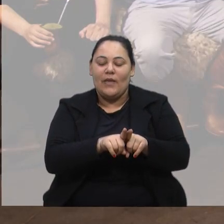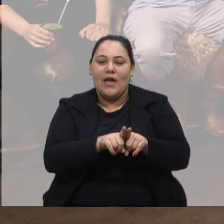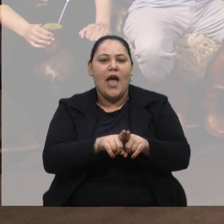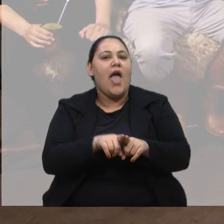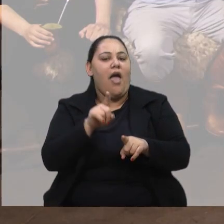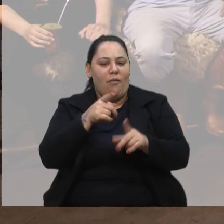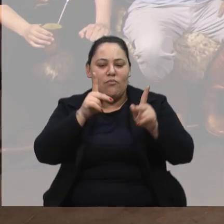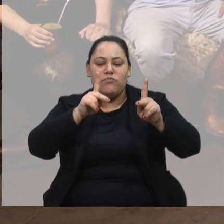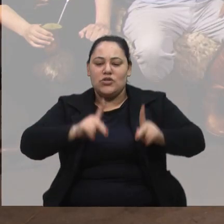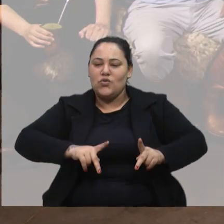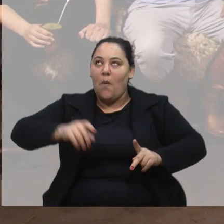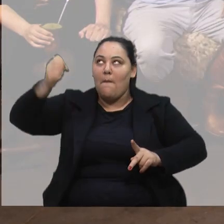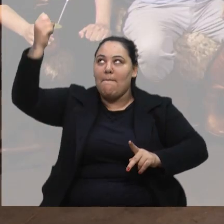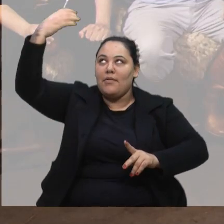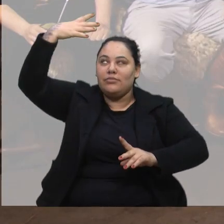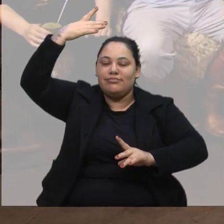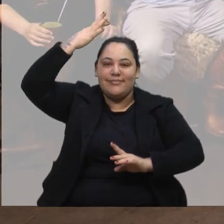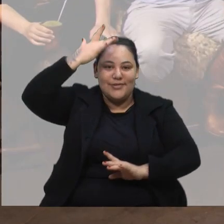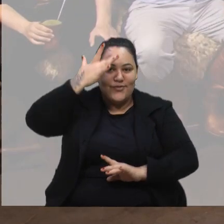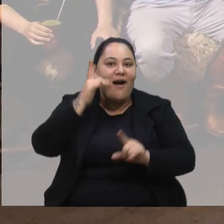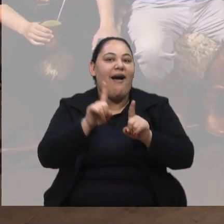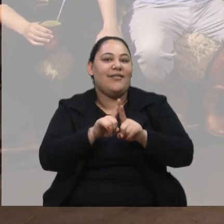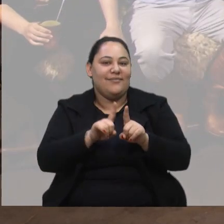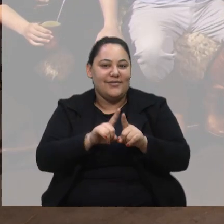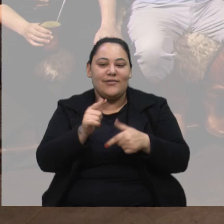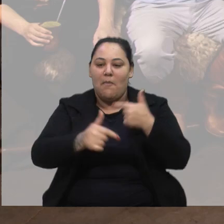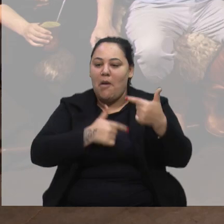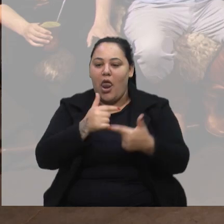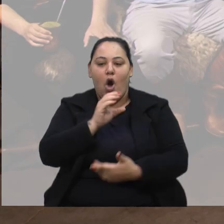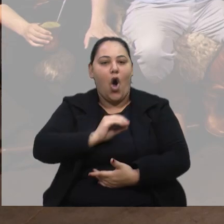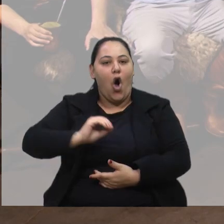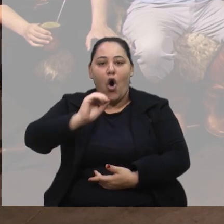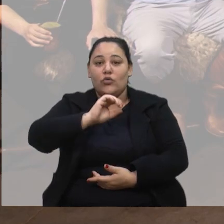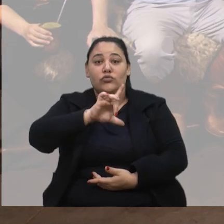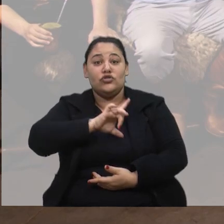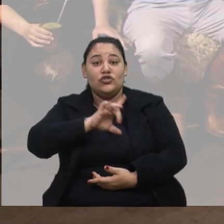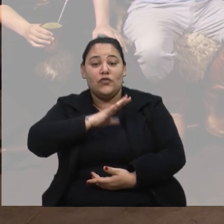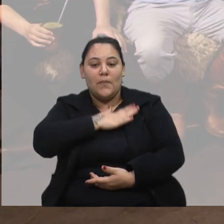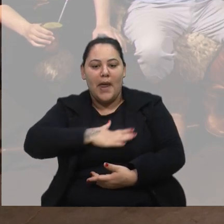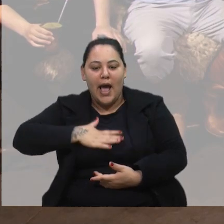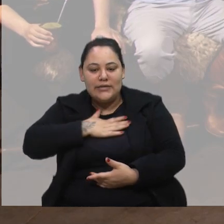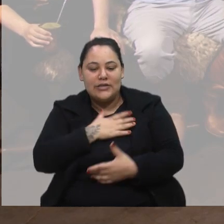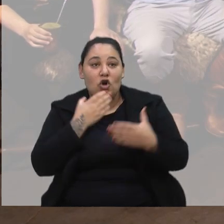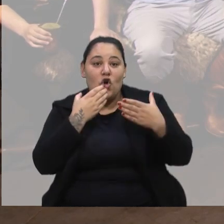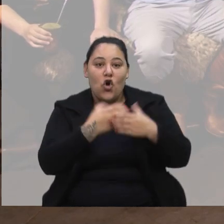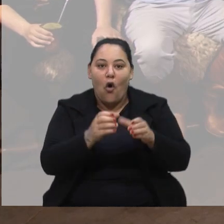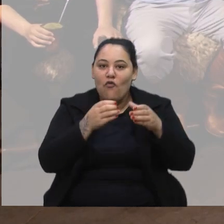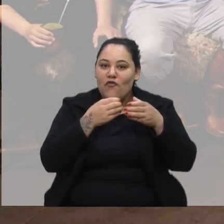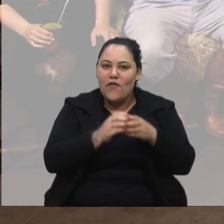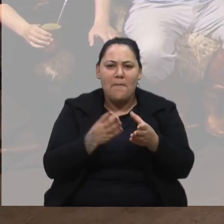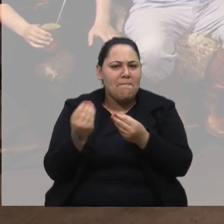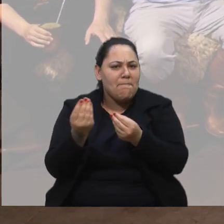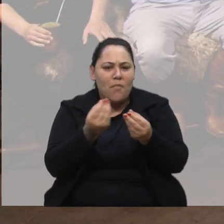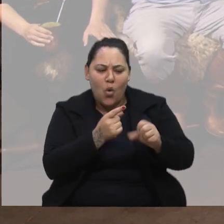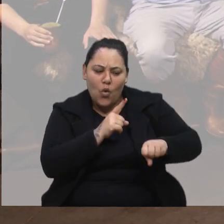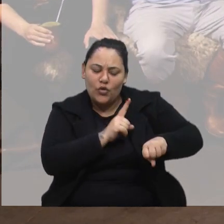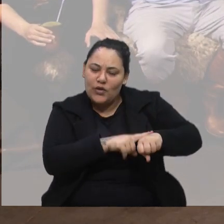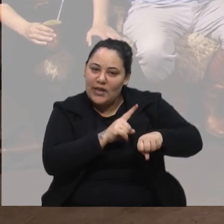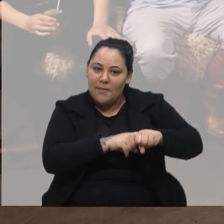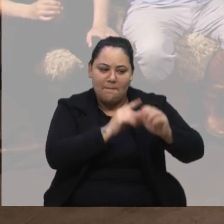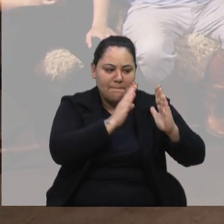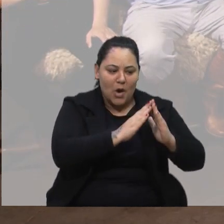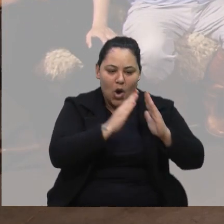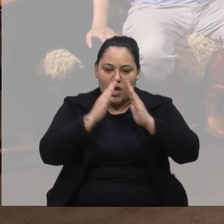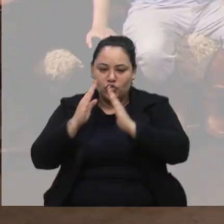fantástica, uma pessoa iluminada e abençoada, assim. Eu tive o prazer de conviver com ele de vizinhar com ele